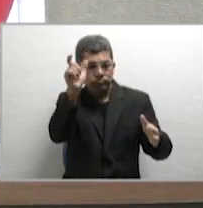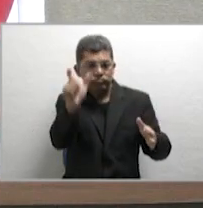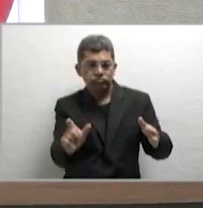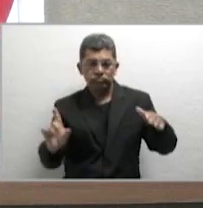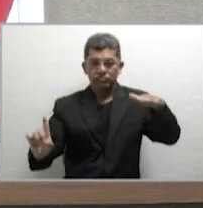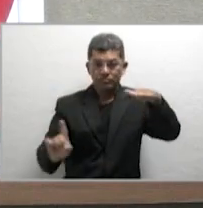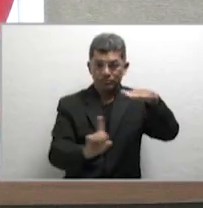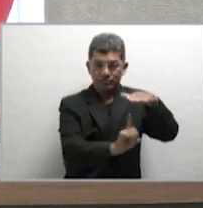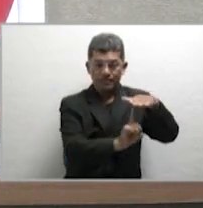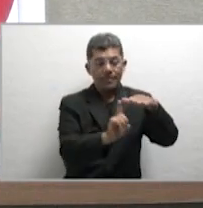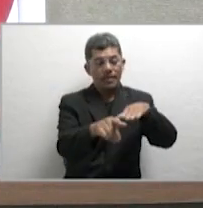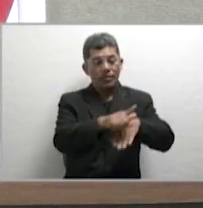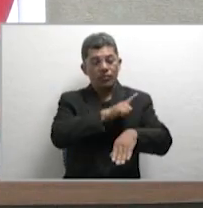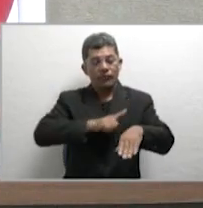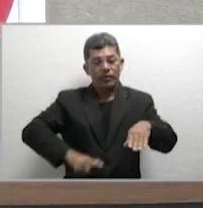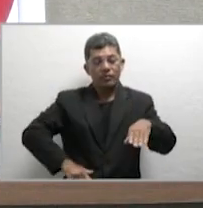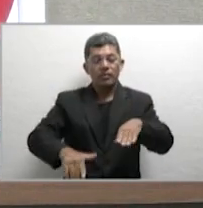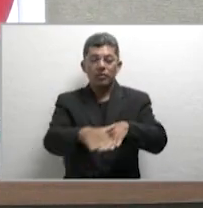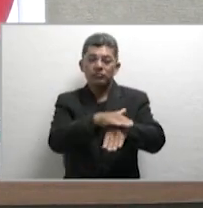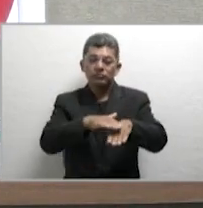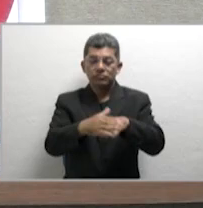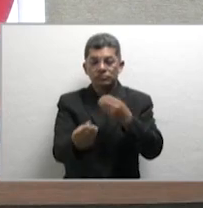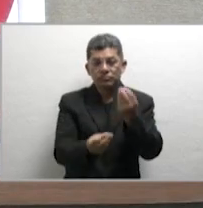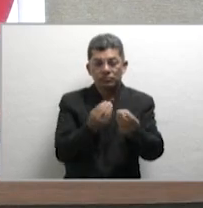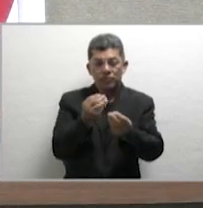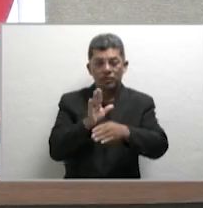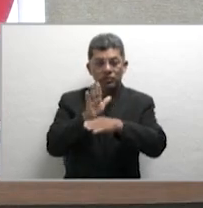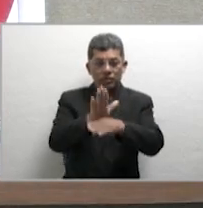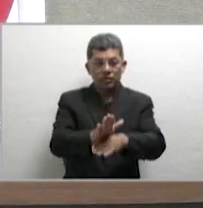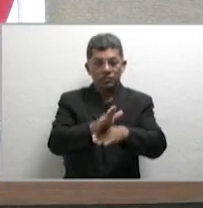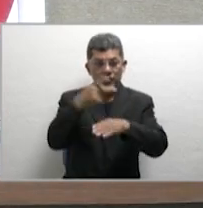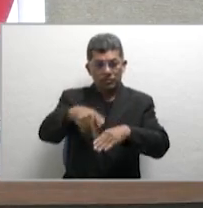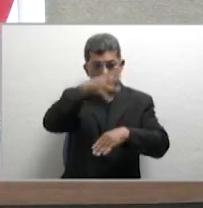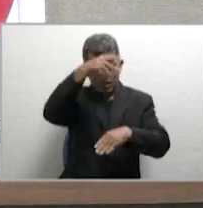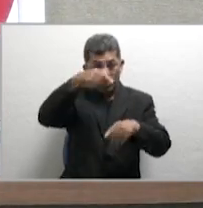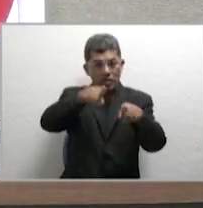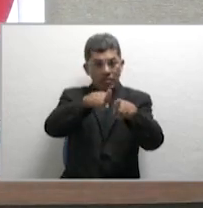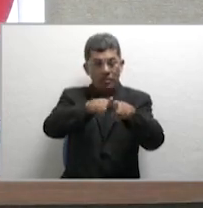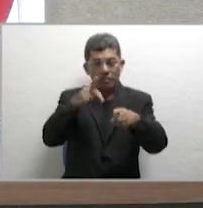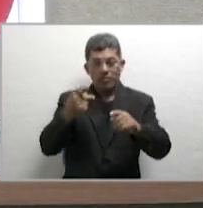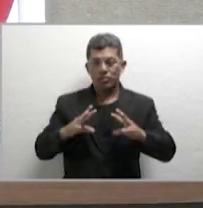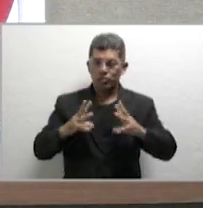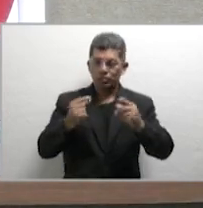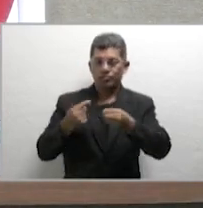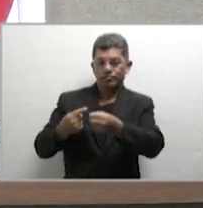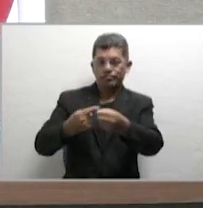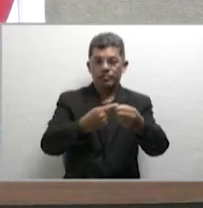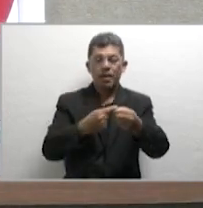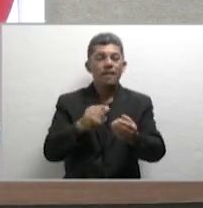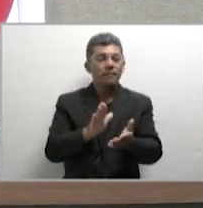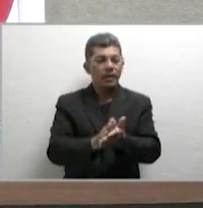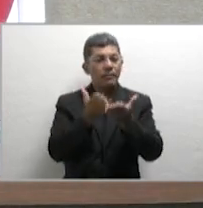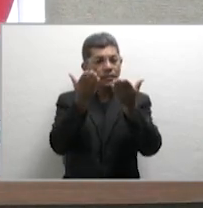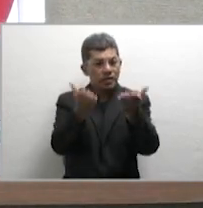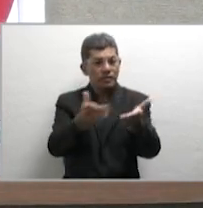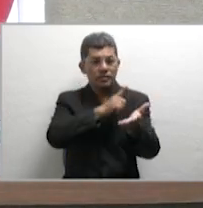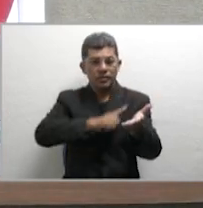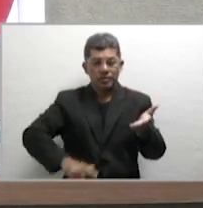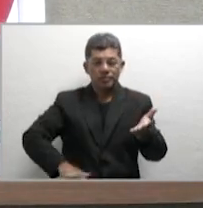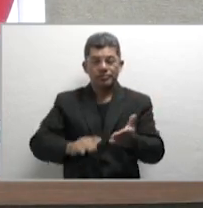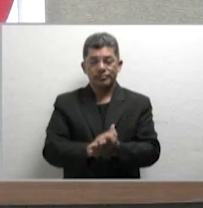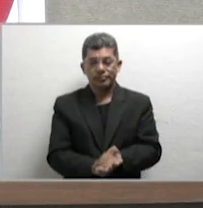neste governo para atender as pessoas, não só de Manaus, mas também do interior do Estado. Então, parabéns ao governador, parabéns à direção da